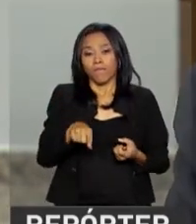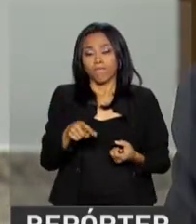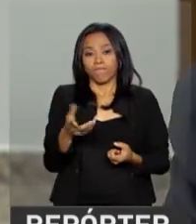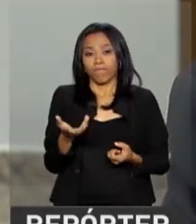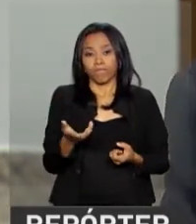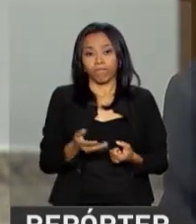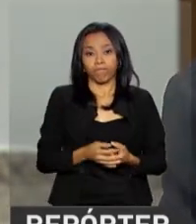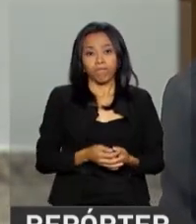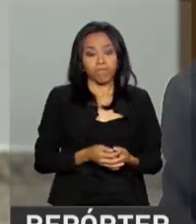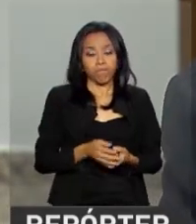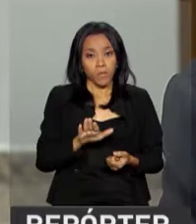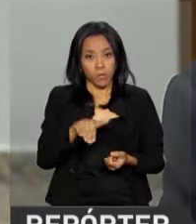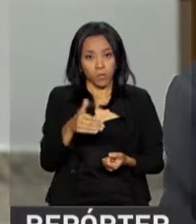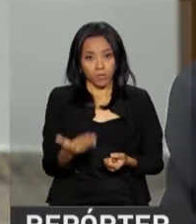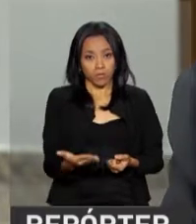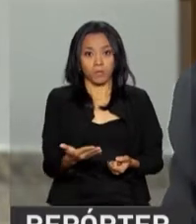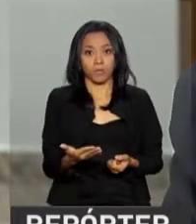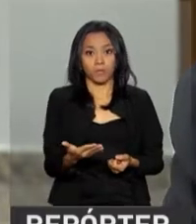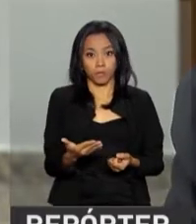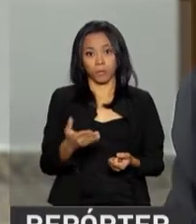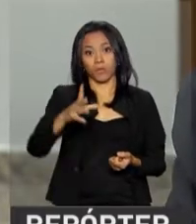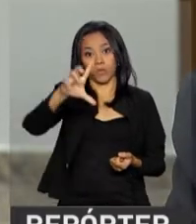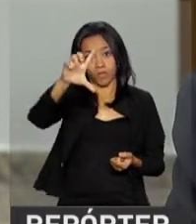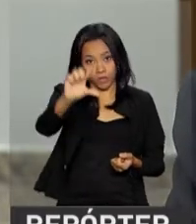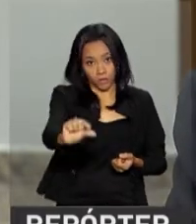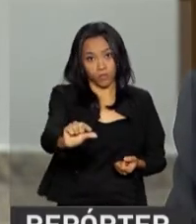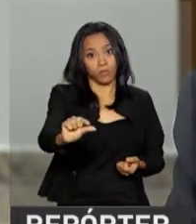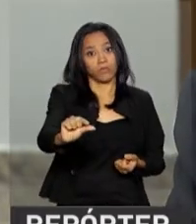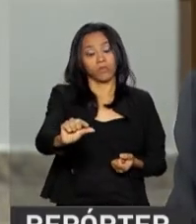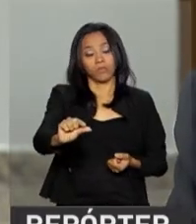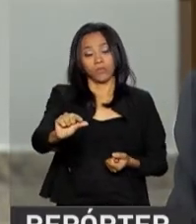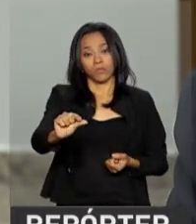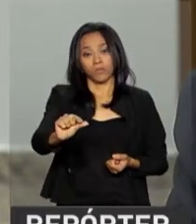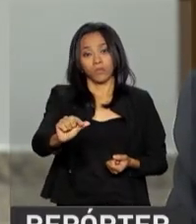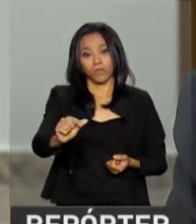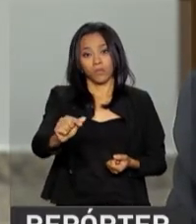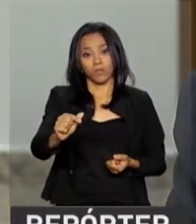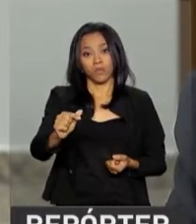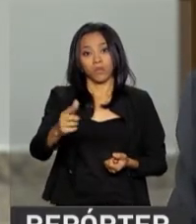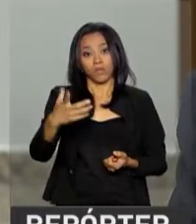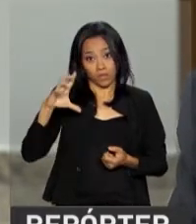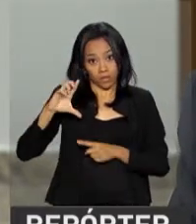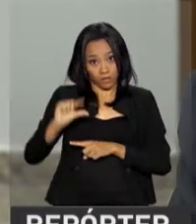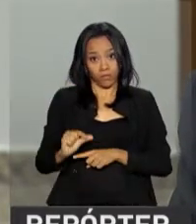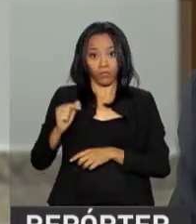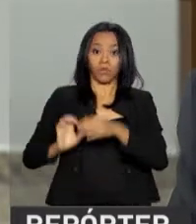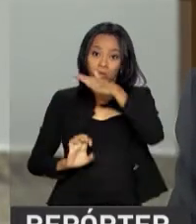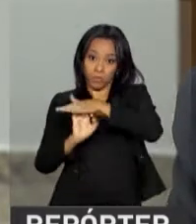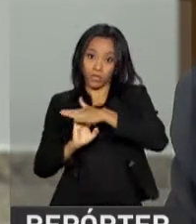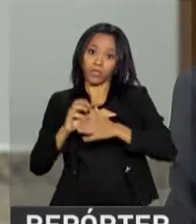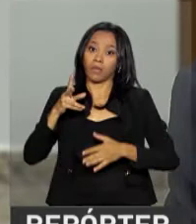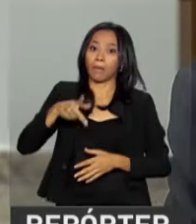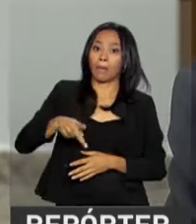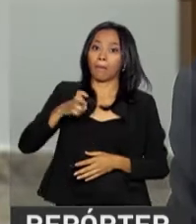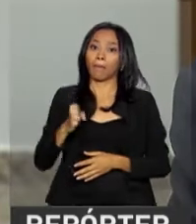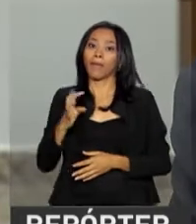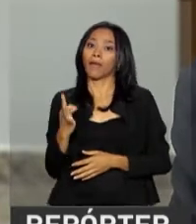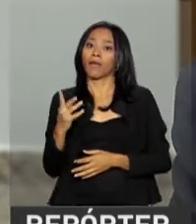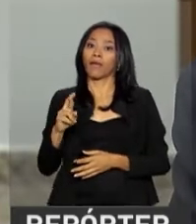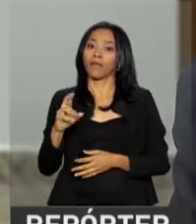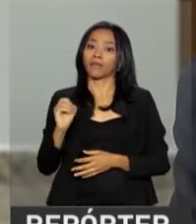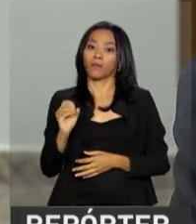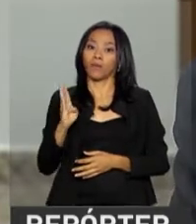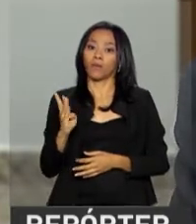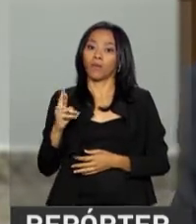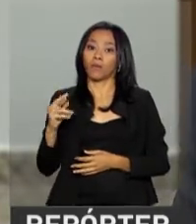quando a queda no preço da petrobrás e se a queda